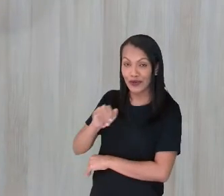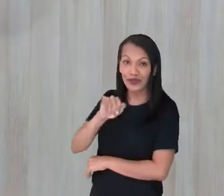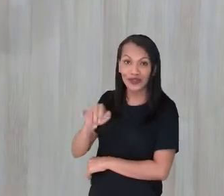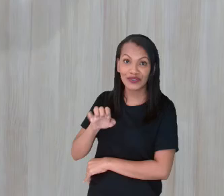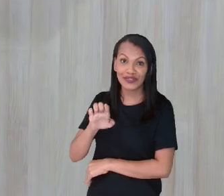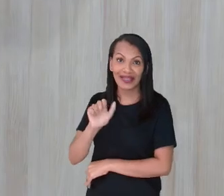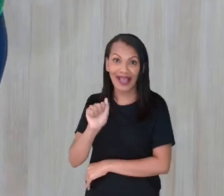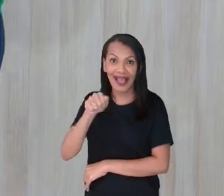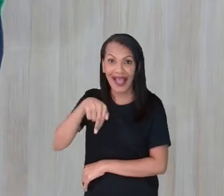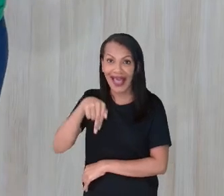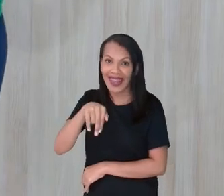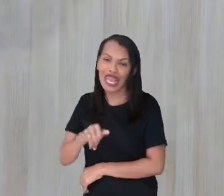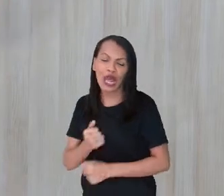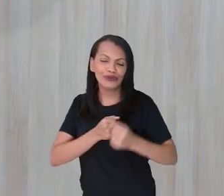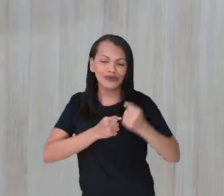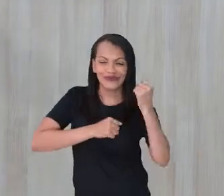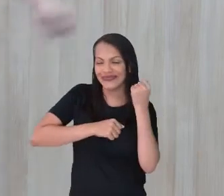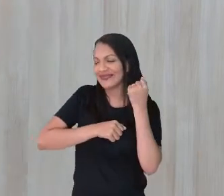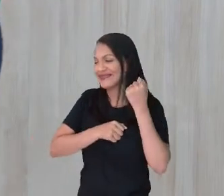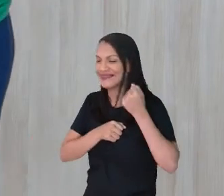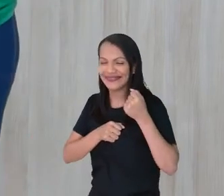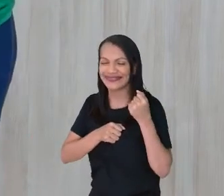no forró. Oi, segura.